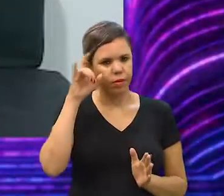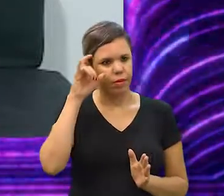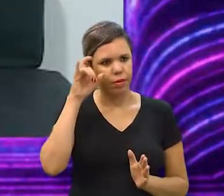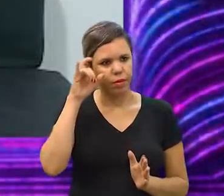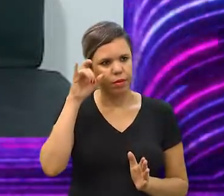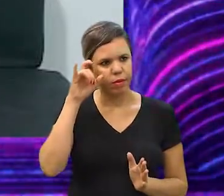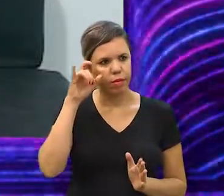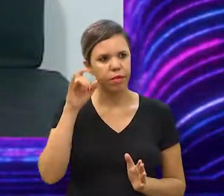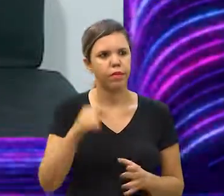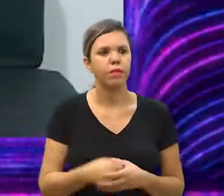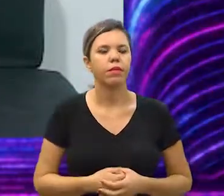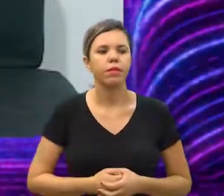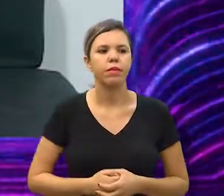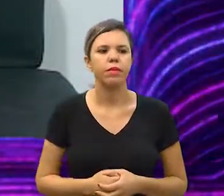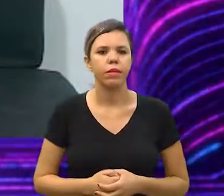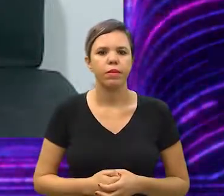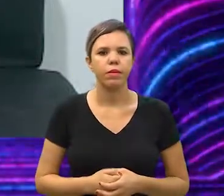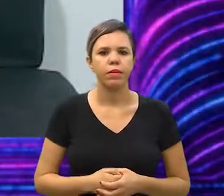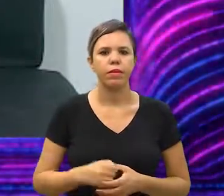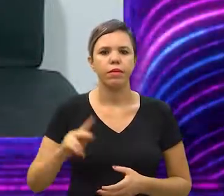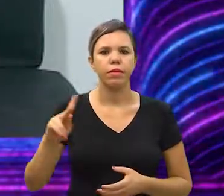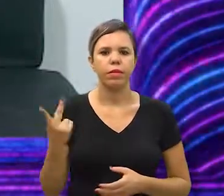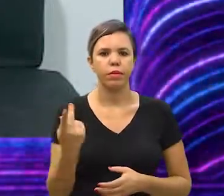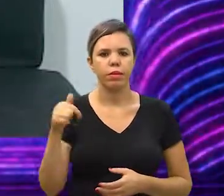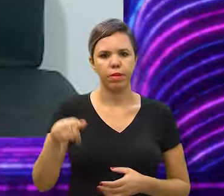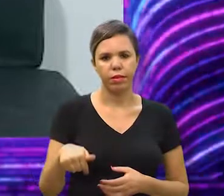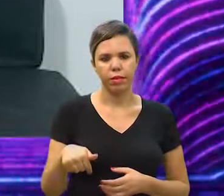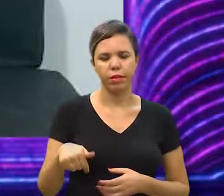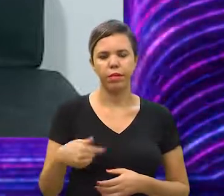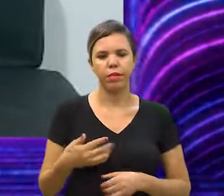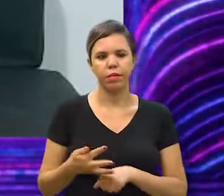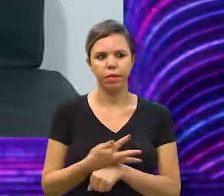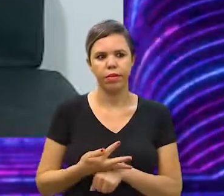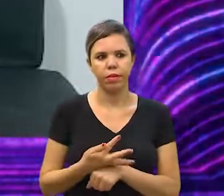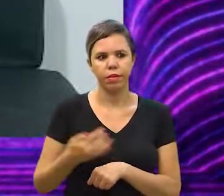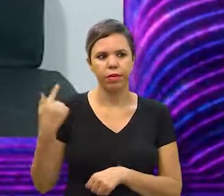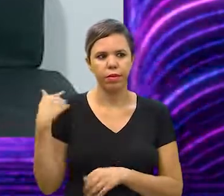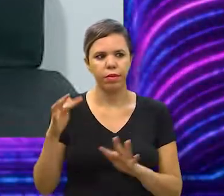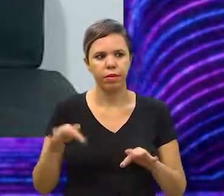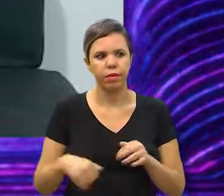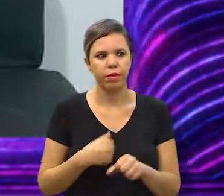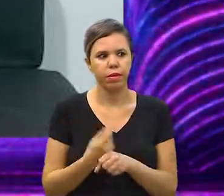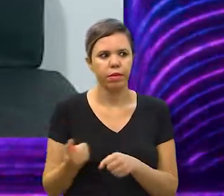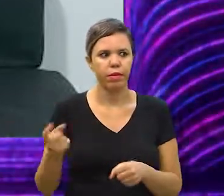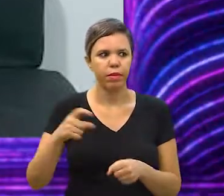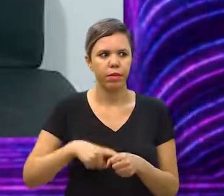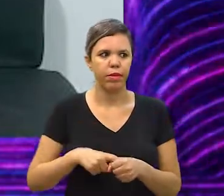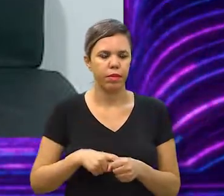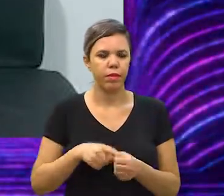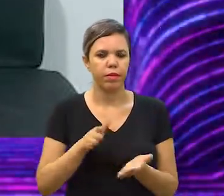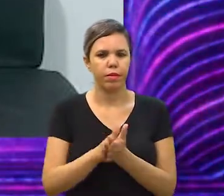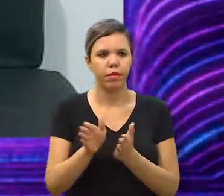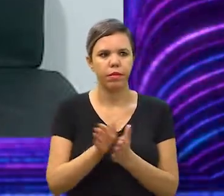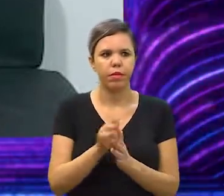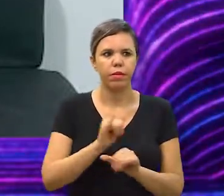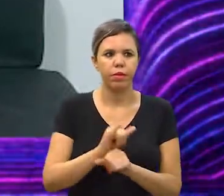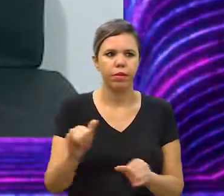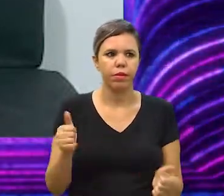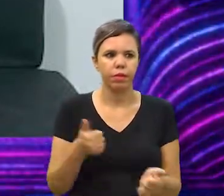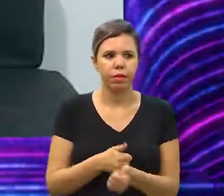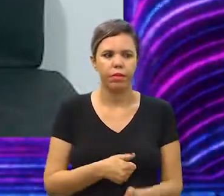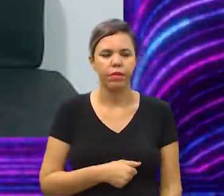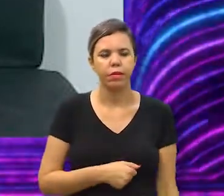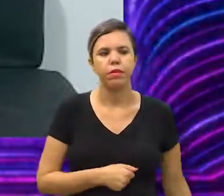Instagram, né? No @vidadecãohq, pra quem quiser acompanhar. Tava de férias agora no final do ano, mas tô voltando aí a publicar as tirinhas agora em